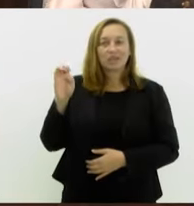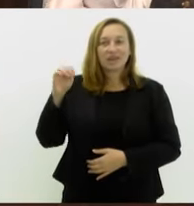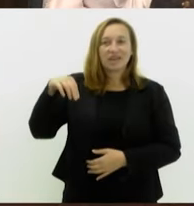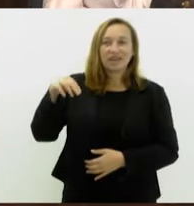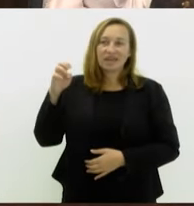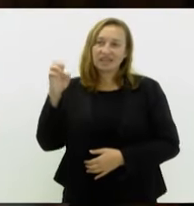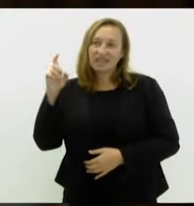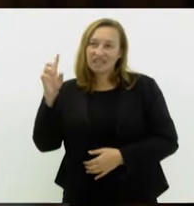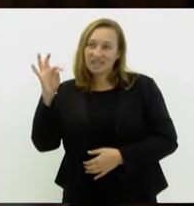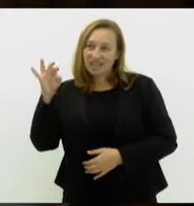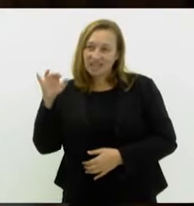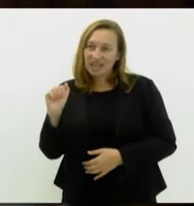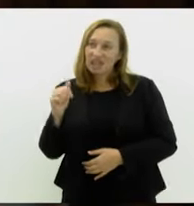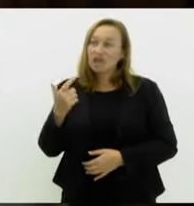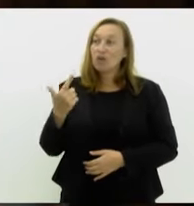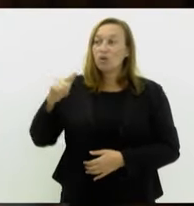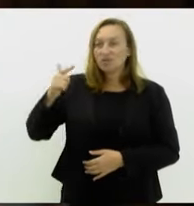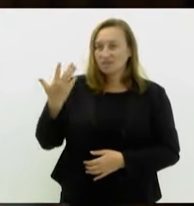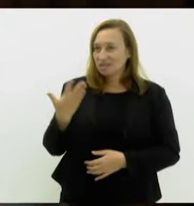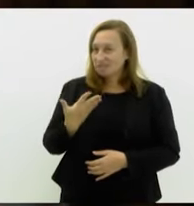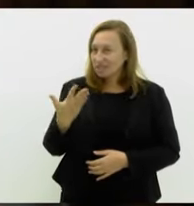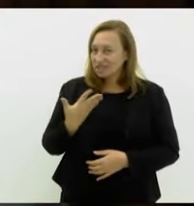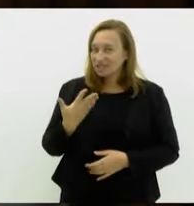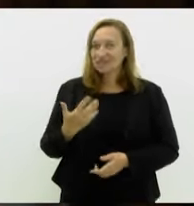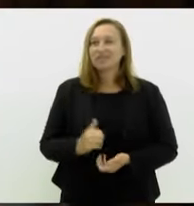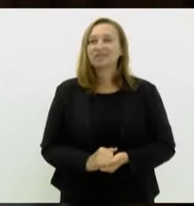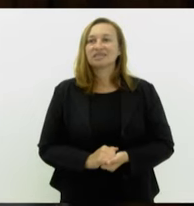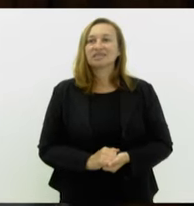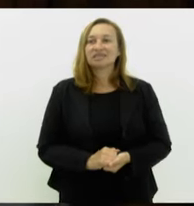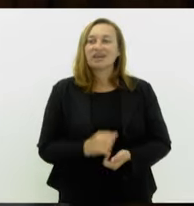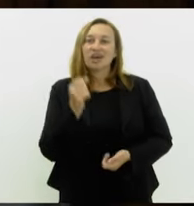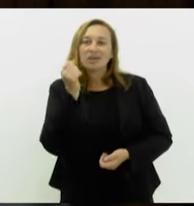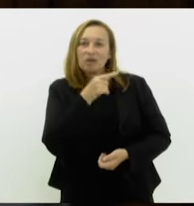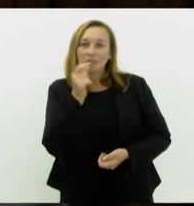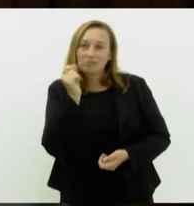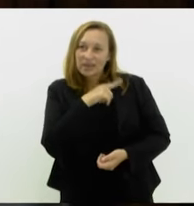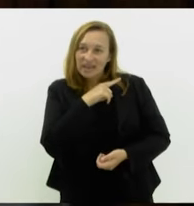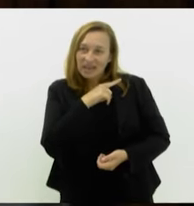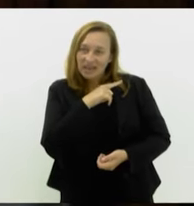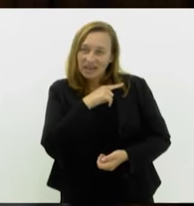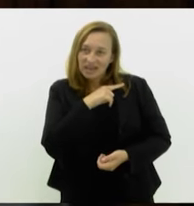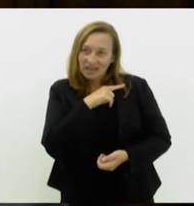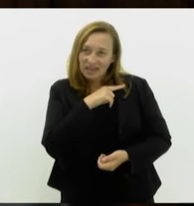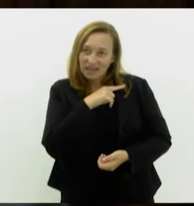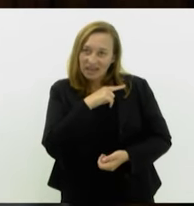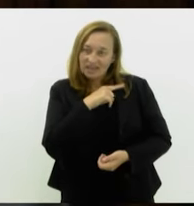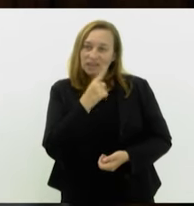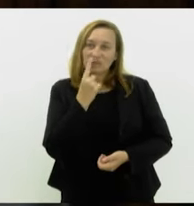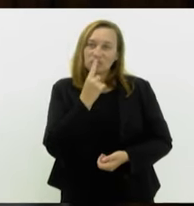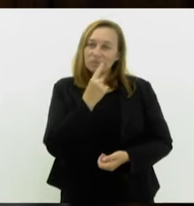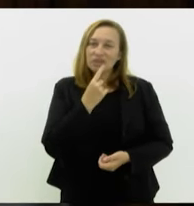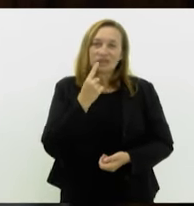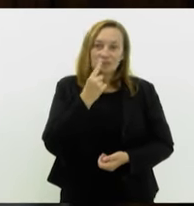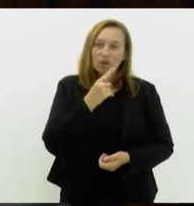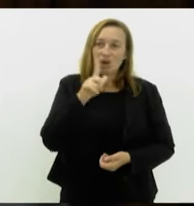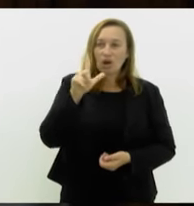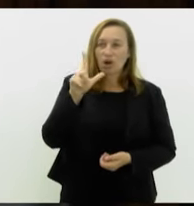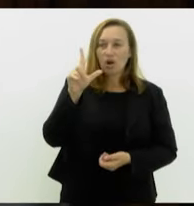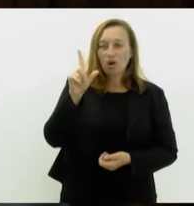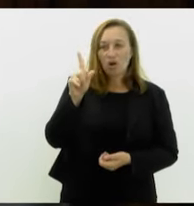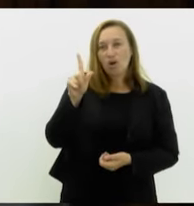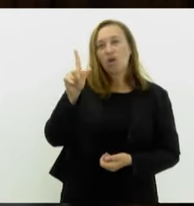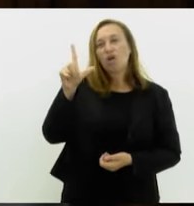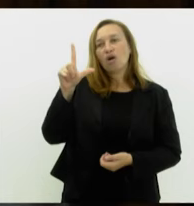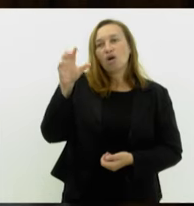outras companheiras que fizeram de uma piada denominada ao Lobby do batom ao primeiro